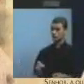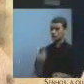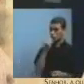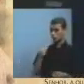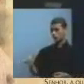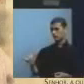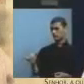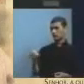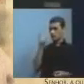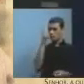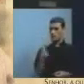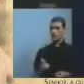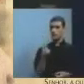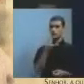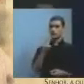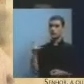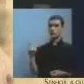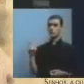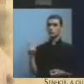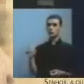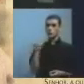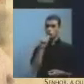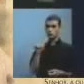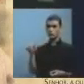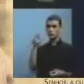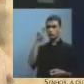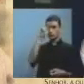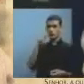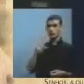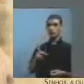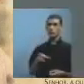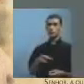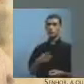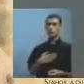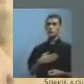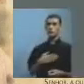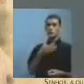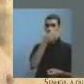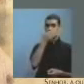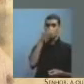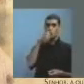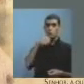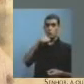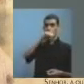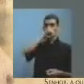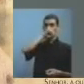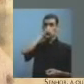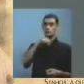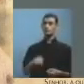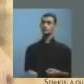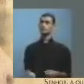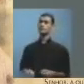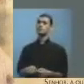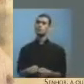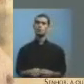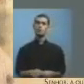padre, eu já disse à minha mãe e vou dizer ao senhor. Isso na porta do colégio que eu era diretor na